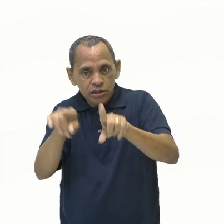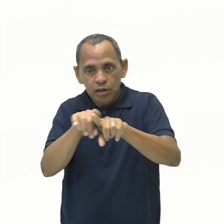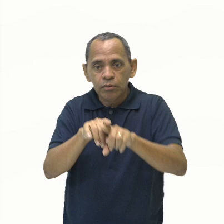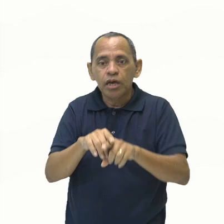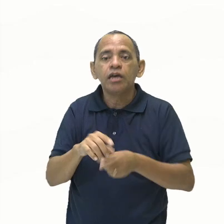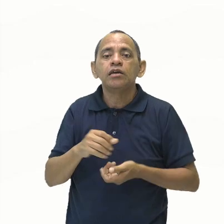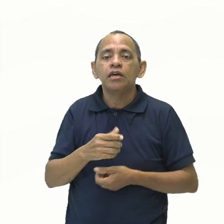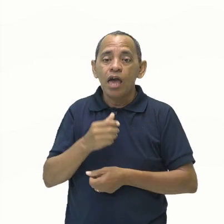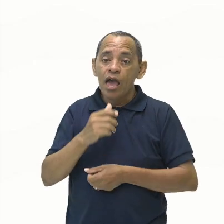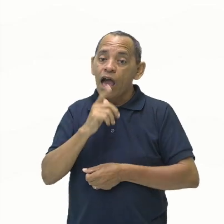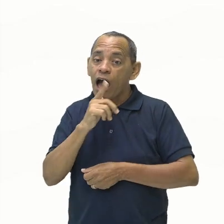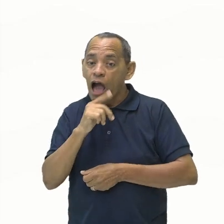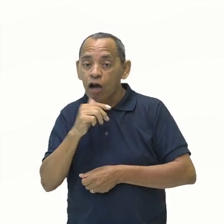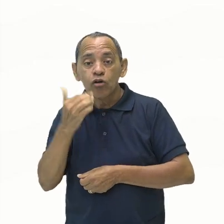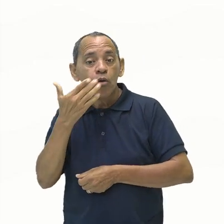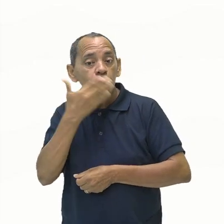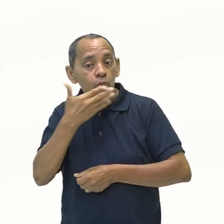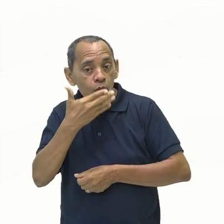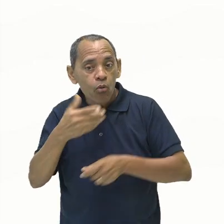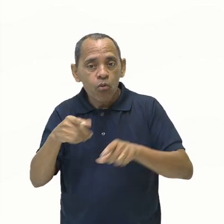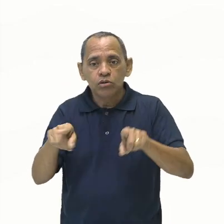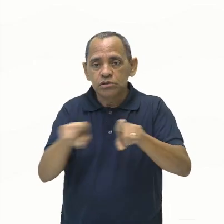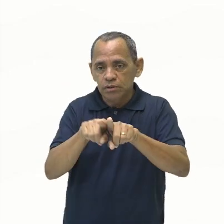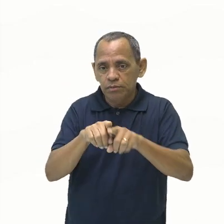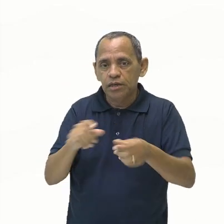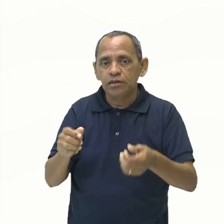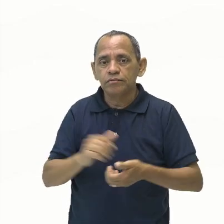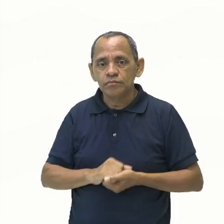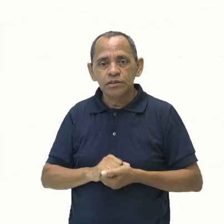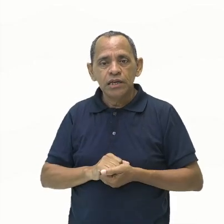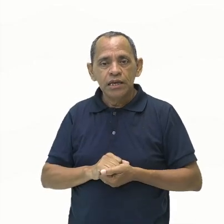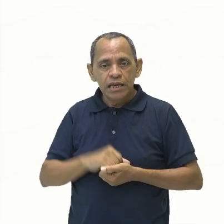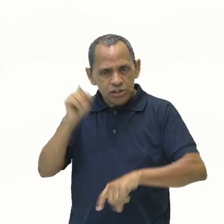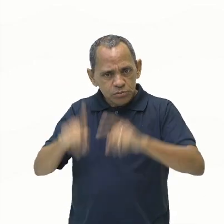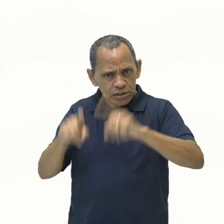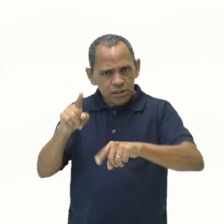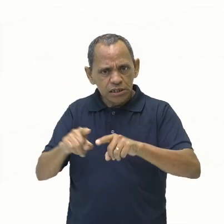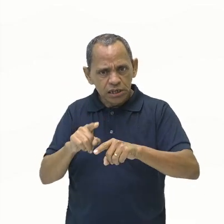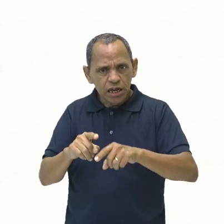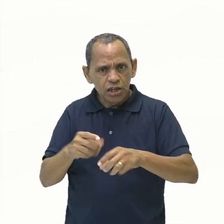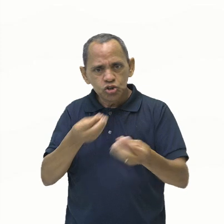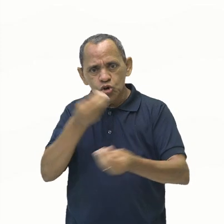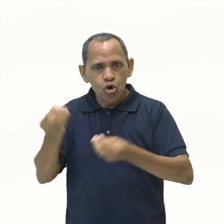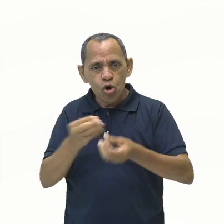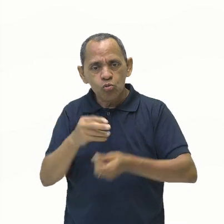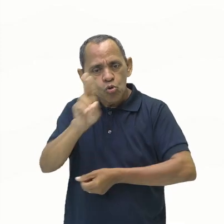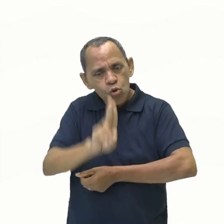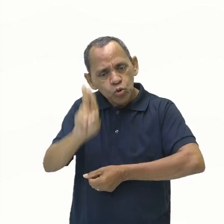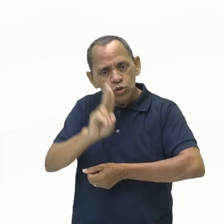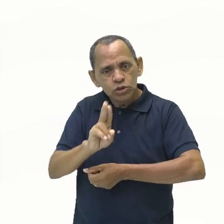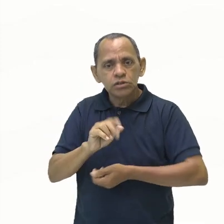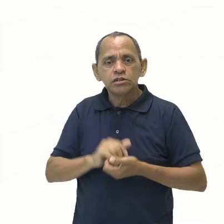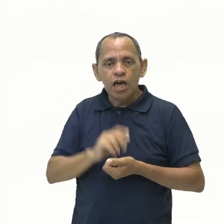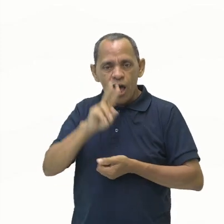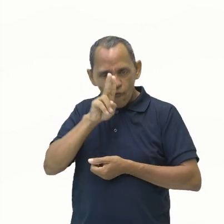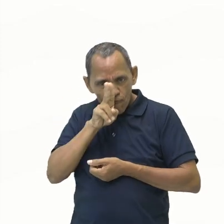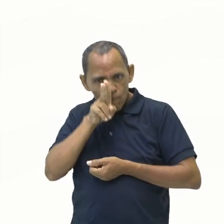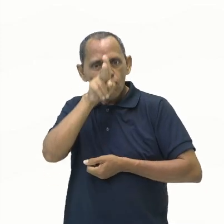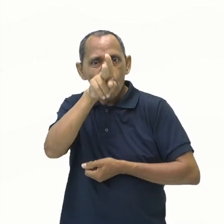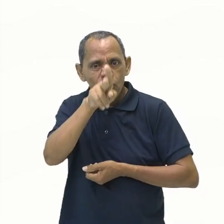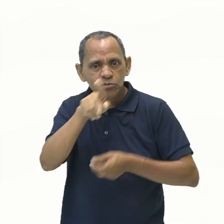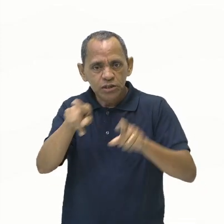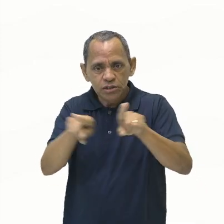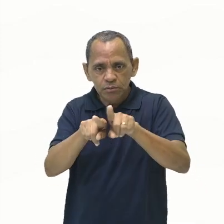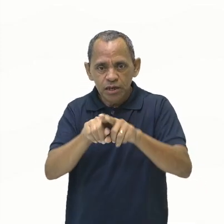a sua finitude. Esses recursos naturais, se eles forem usados de forma desordenada e intensiva,